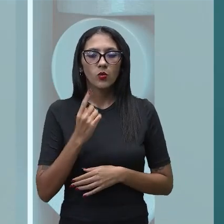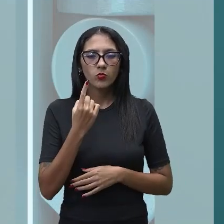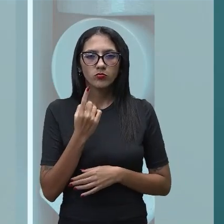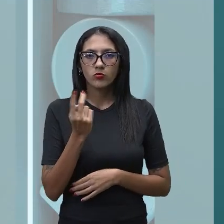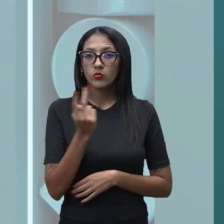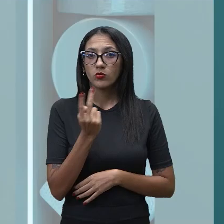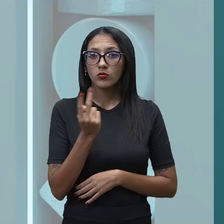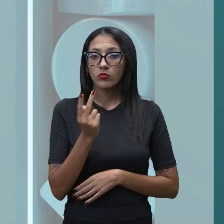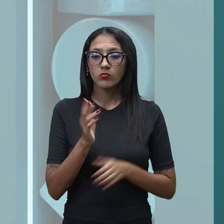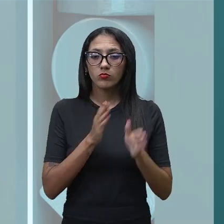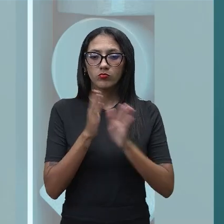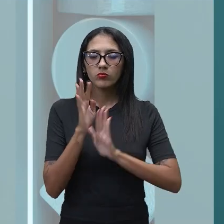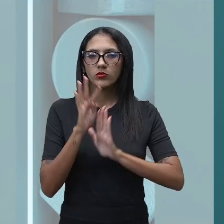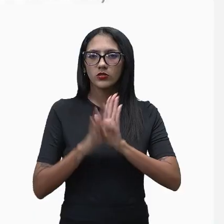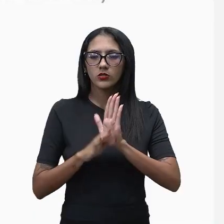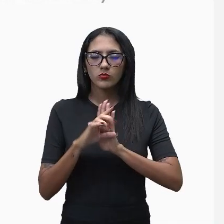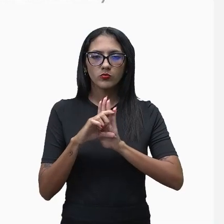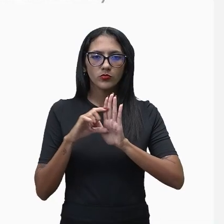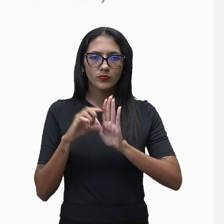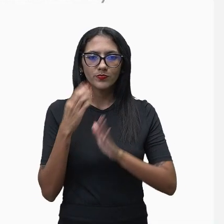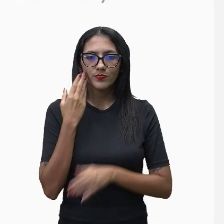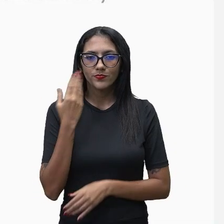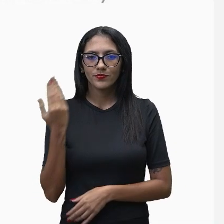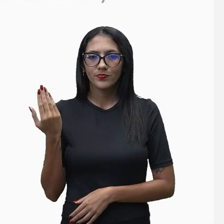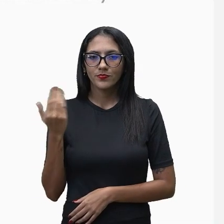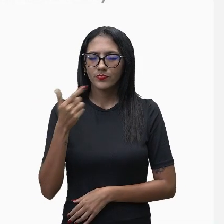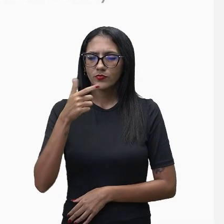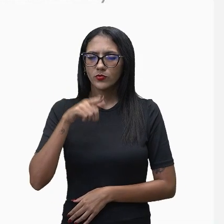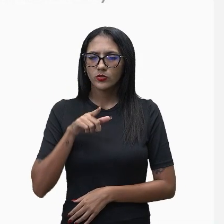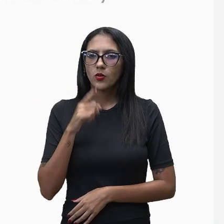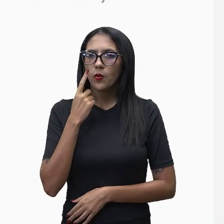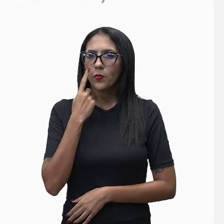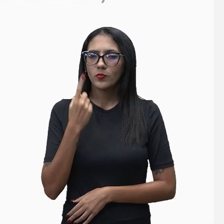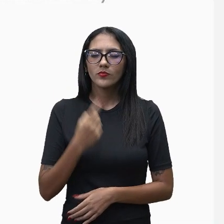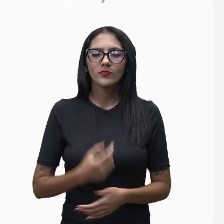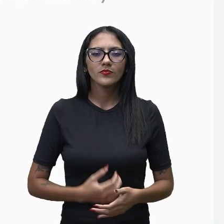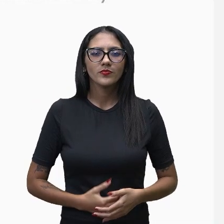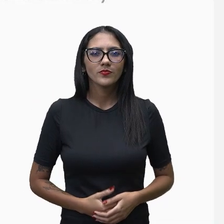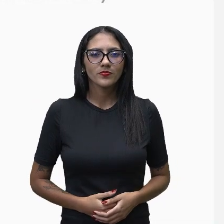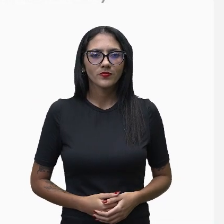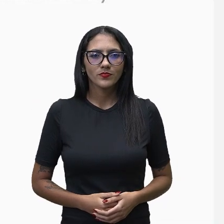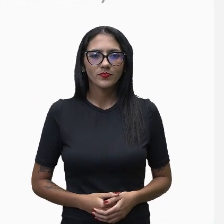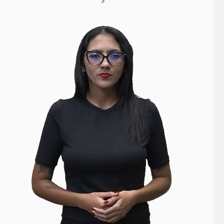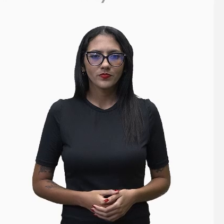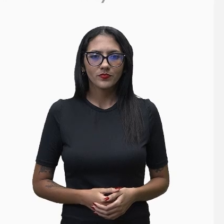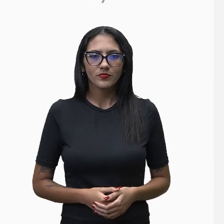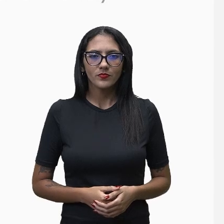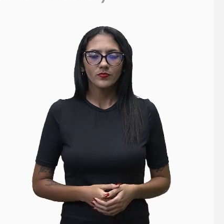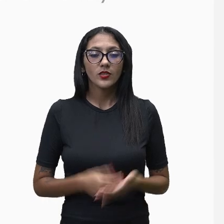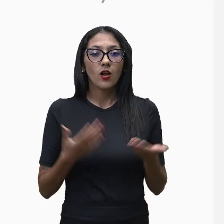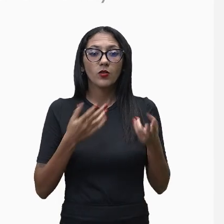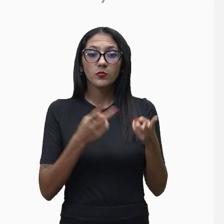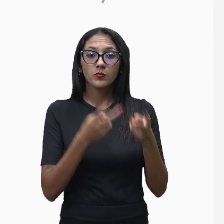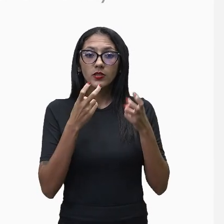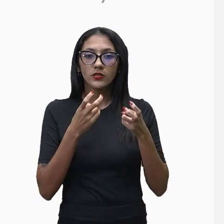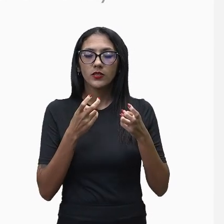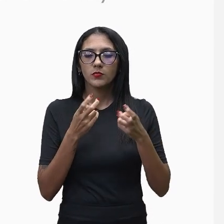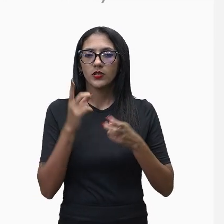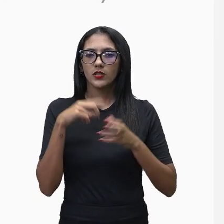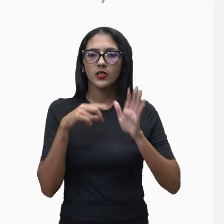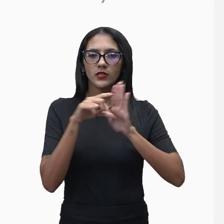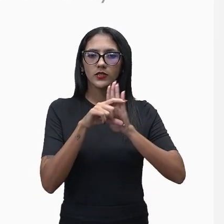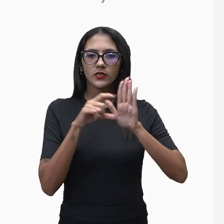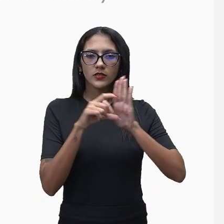de Os Lusíadas, naquele fragmento, colocando o texto aí mais uma vez para vocês. Observem, gente, que nesse ponto aí do